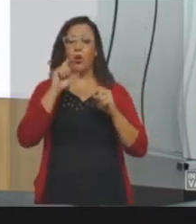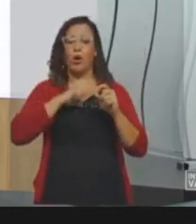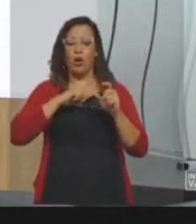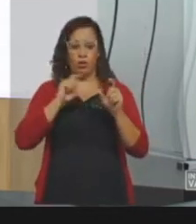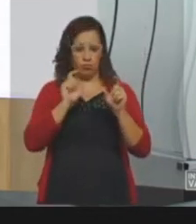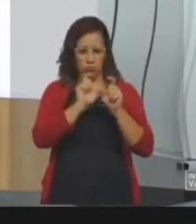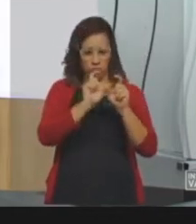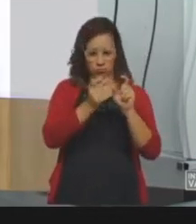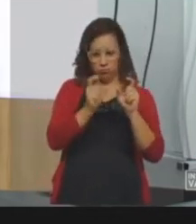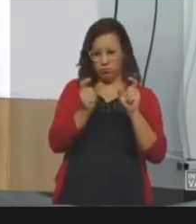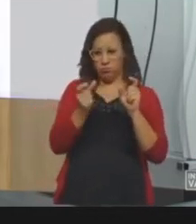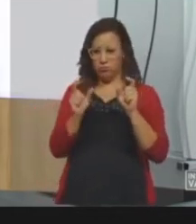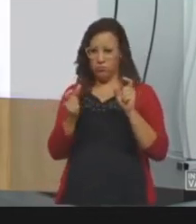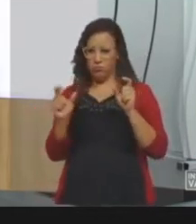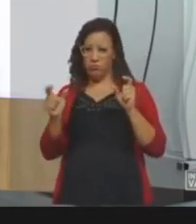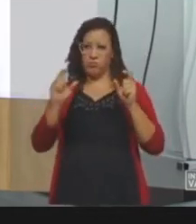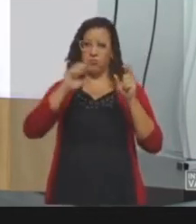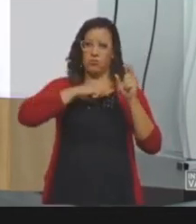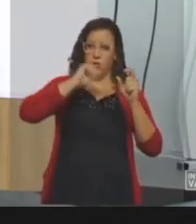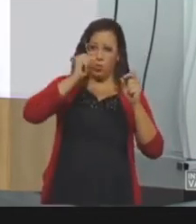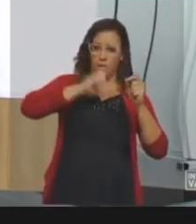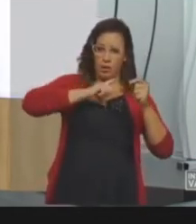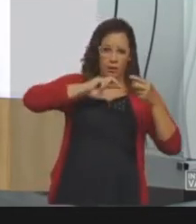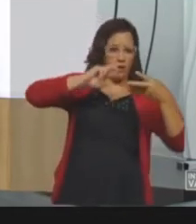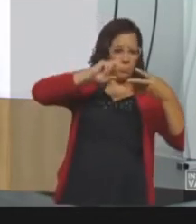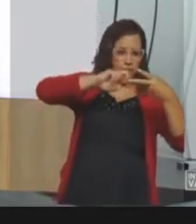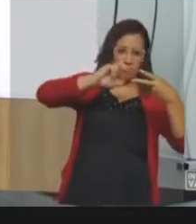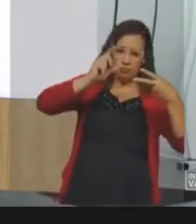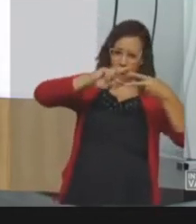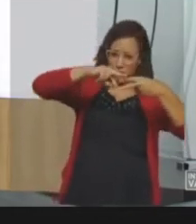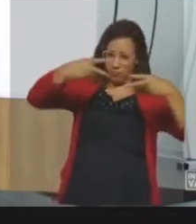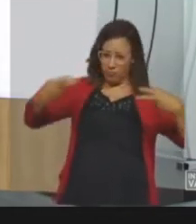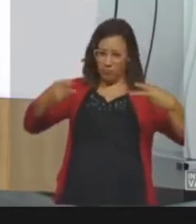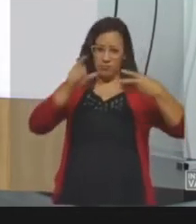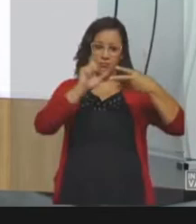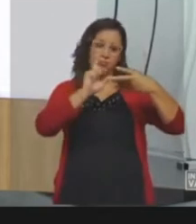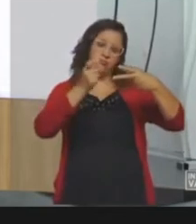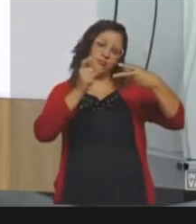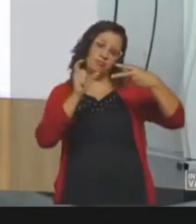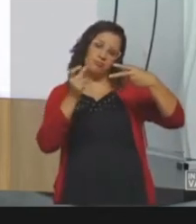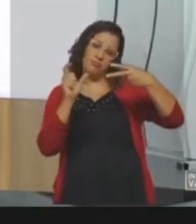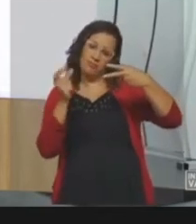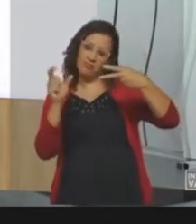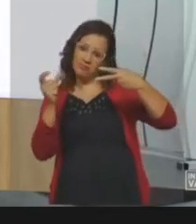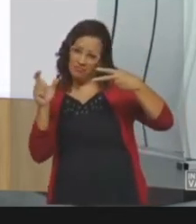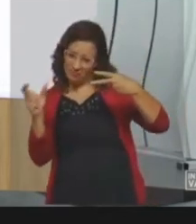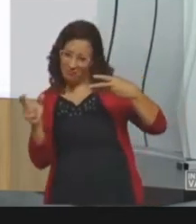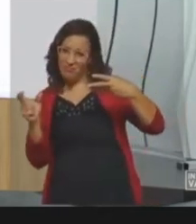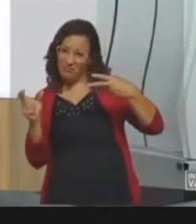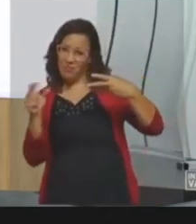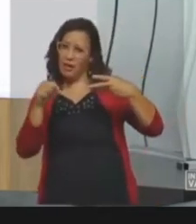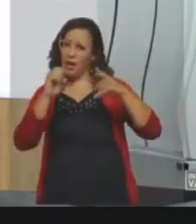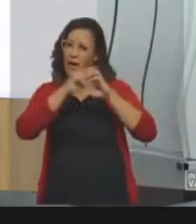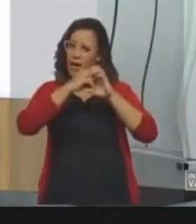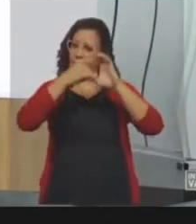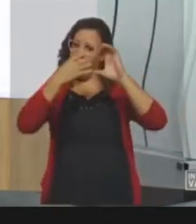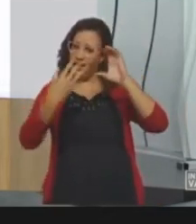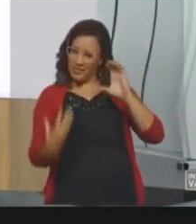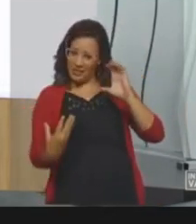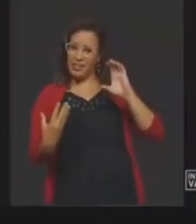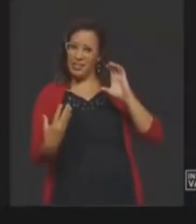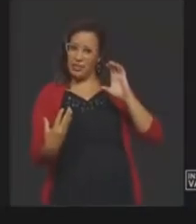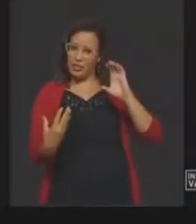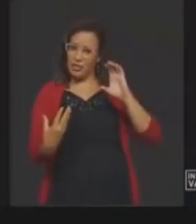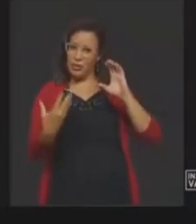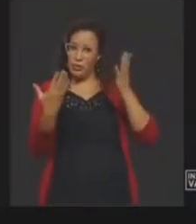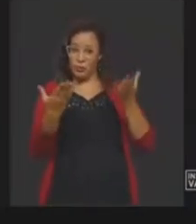vão determinar, de certa forma, né, eu posso dizer determinar, pelo menos geneticamente, as características que nós temos. Aqui o conceito